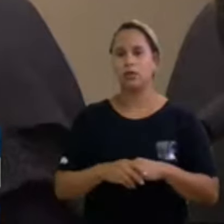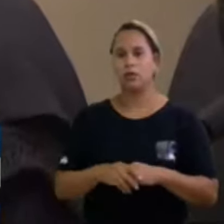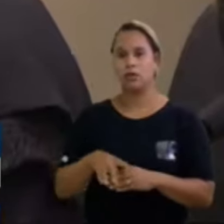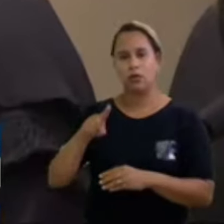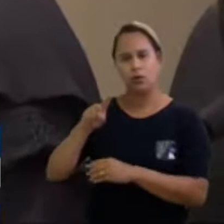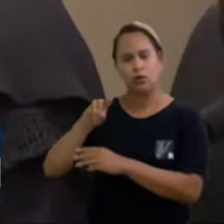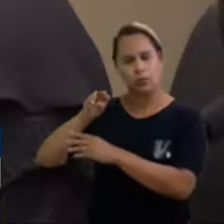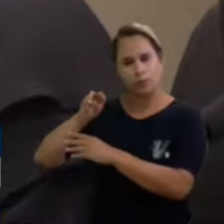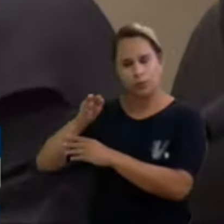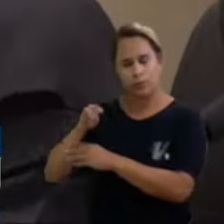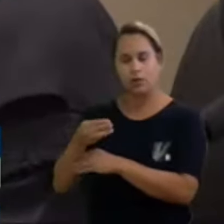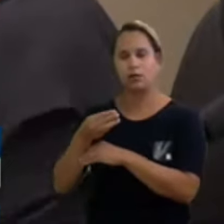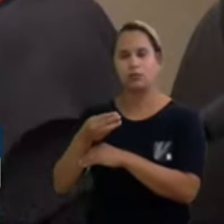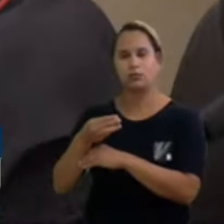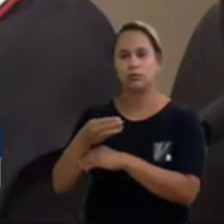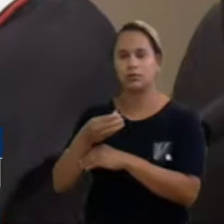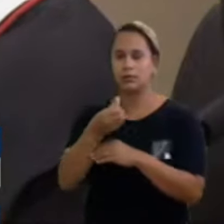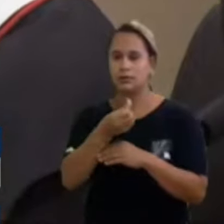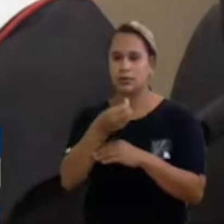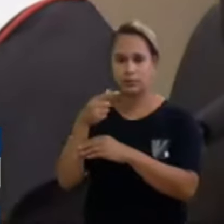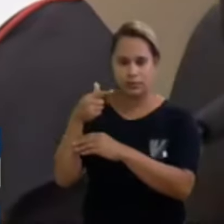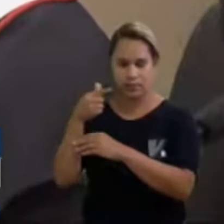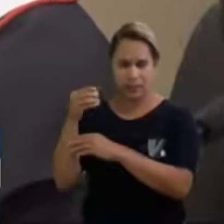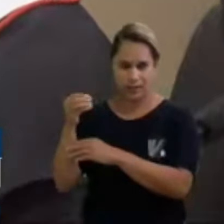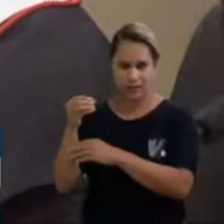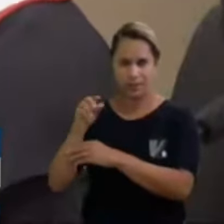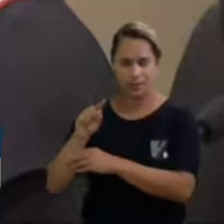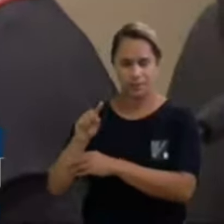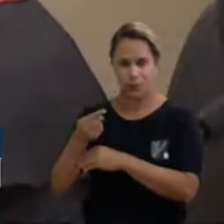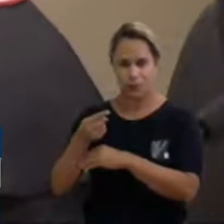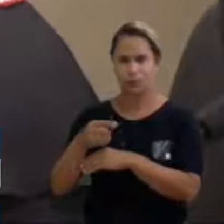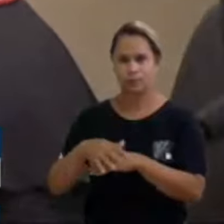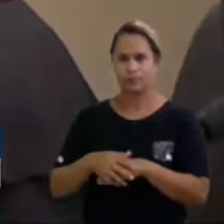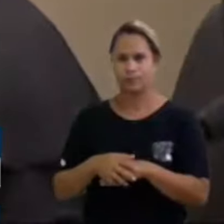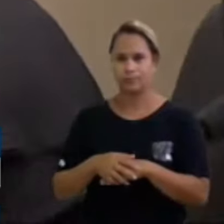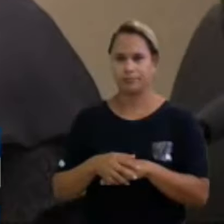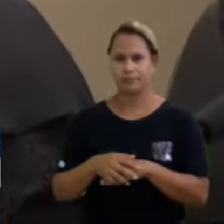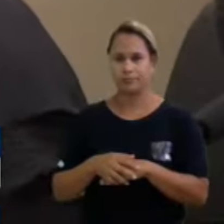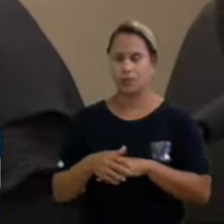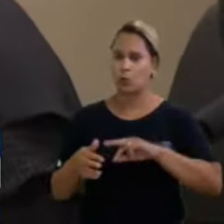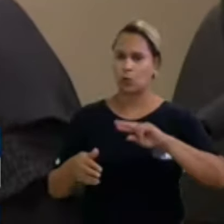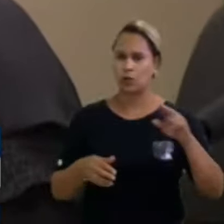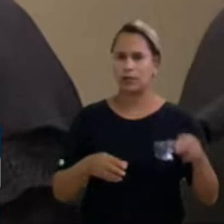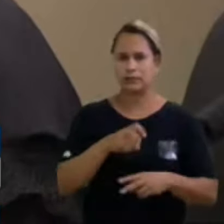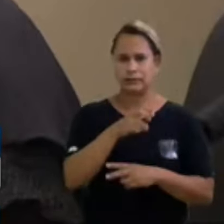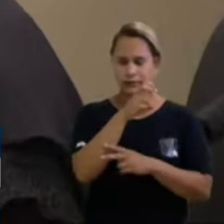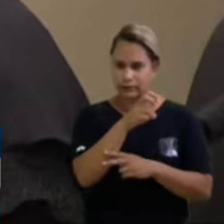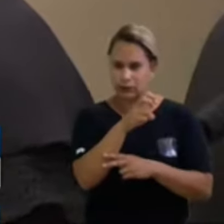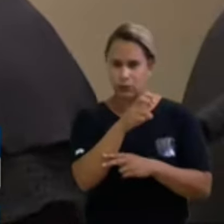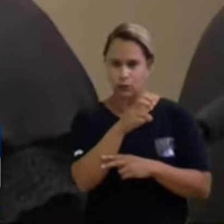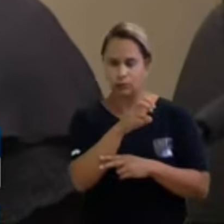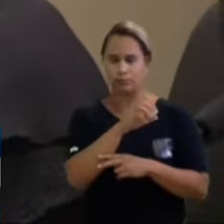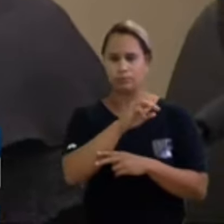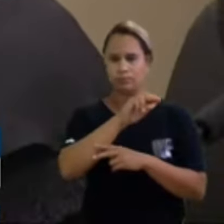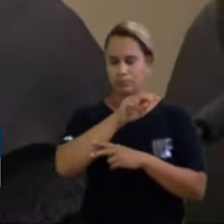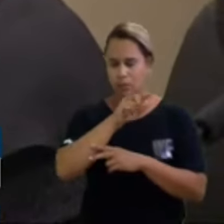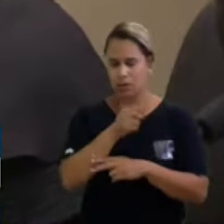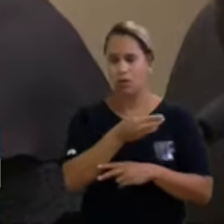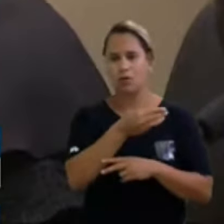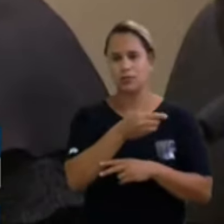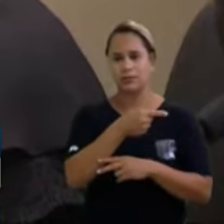mil, enquanto as despesas de campanha não seriam 5 milhões e 100, mas na casa de 4 milhões e 200. E o resultado final